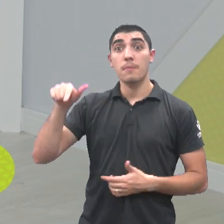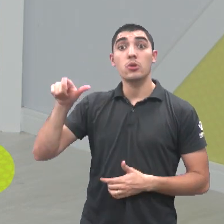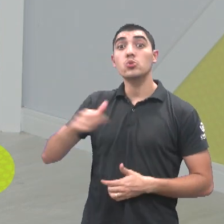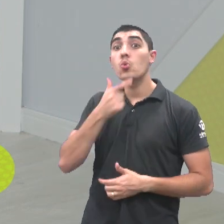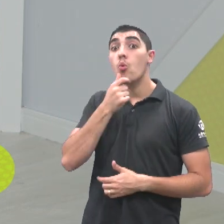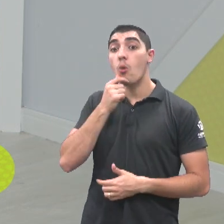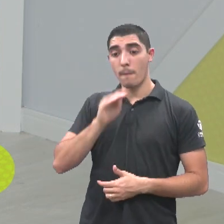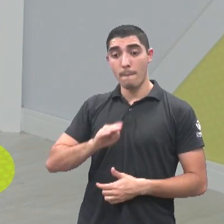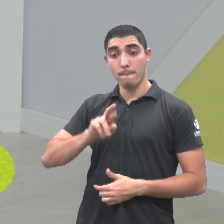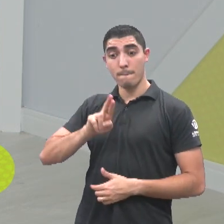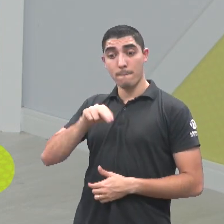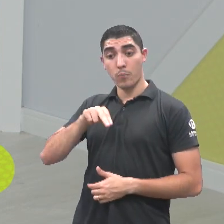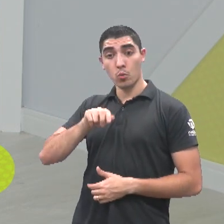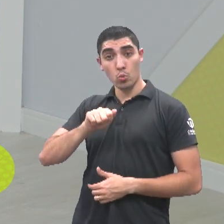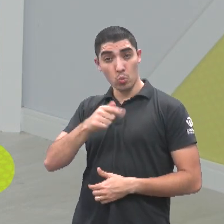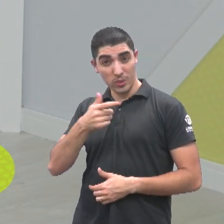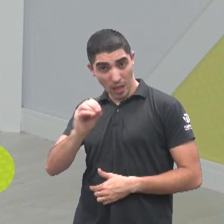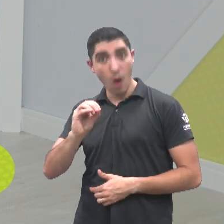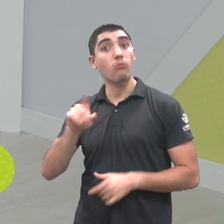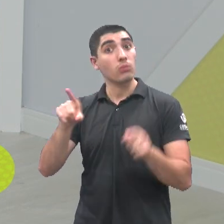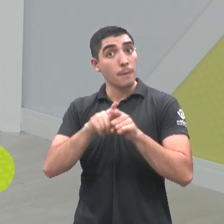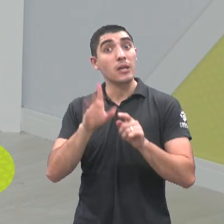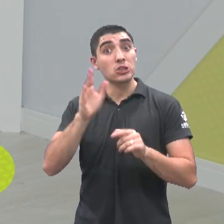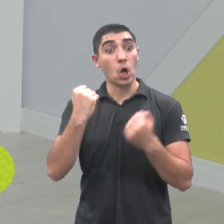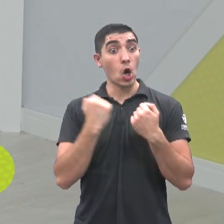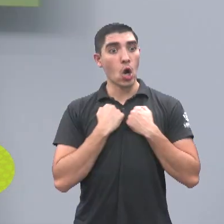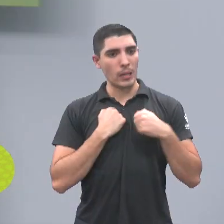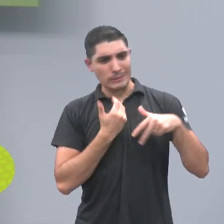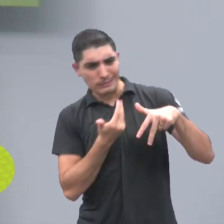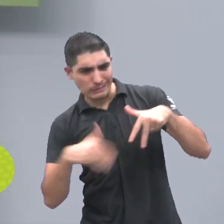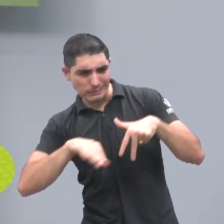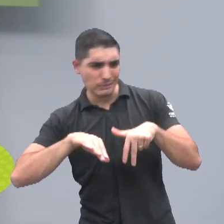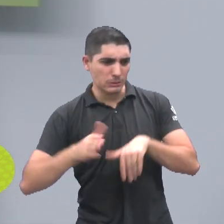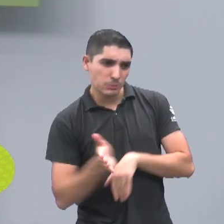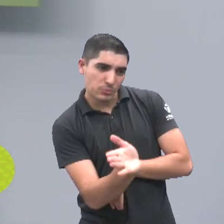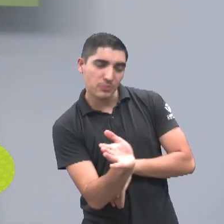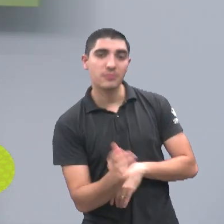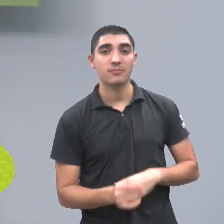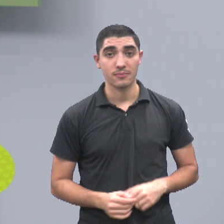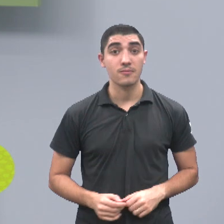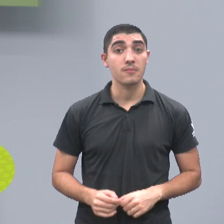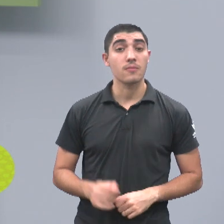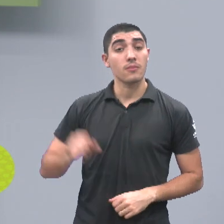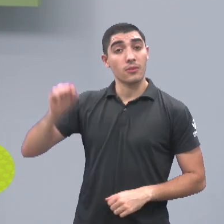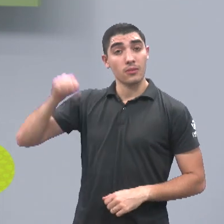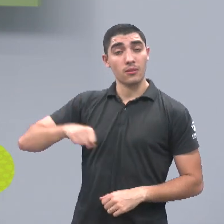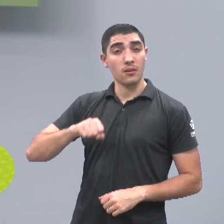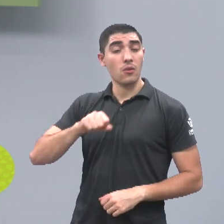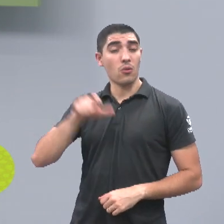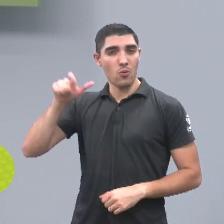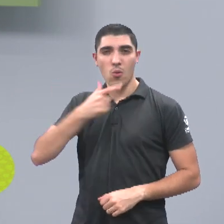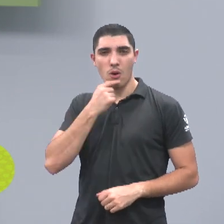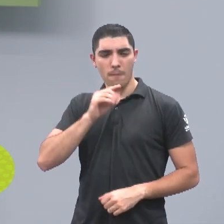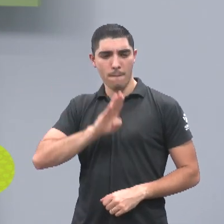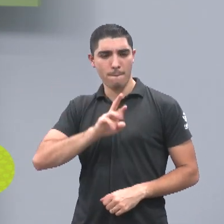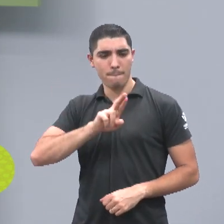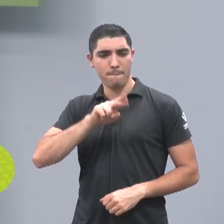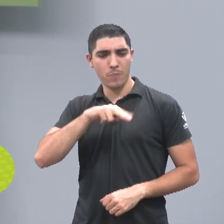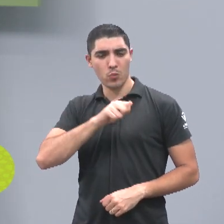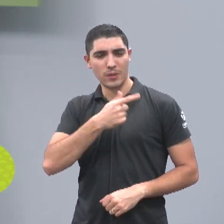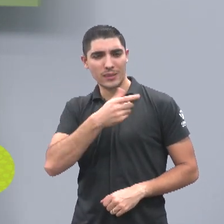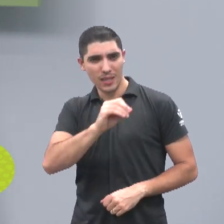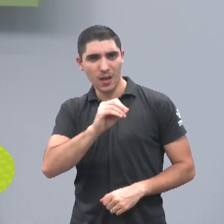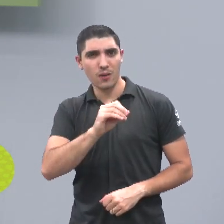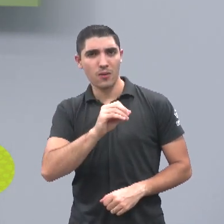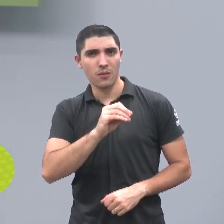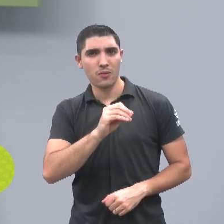Ariel, e aí o Rubinho, que veio lá da frente para poder salvar lá atrás. O Brunão que fez o seu primeiro gol em... Qual a rodada que a gente está hoje? 10ª, sei